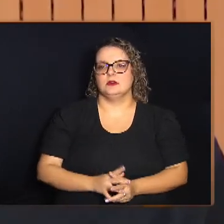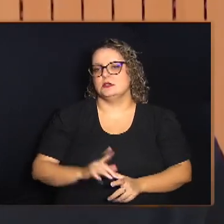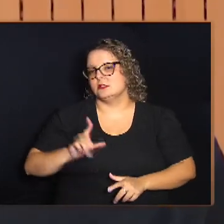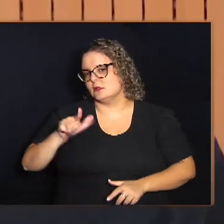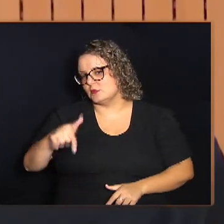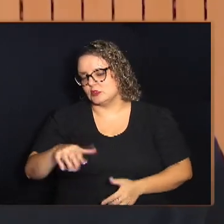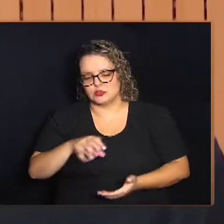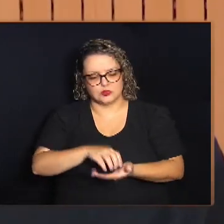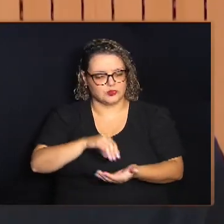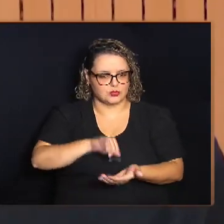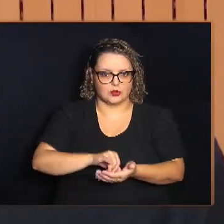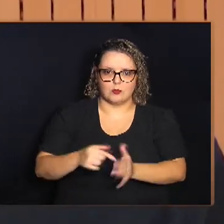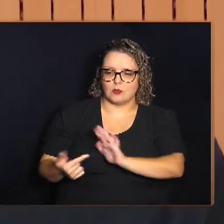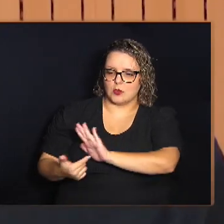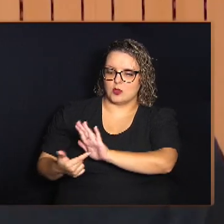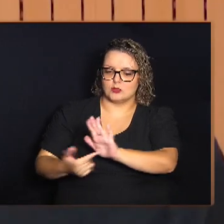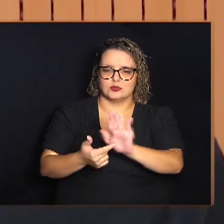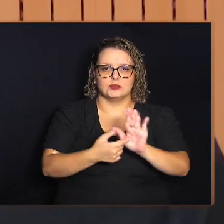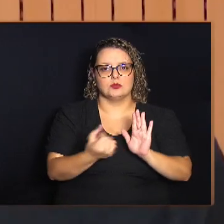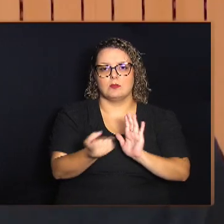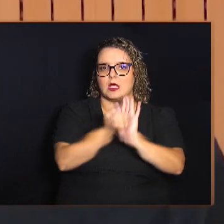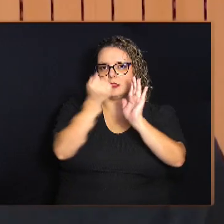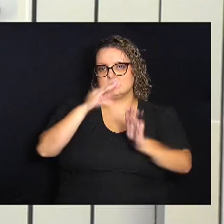centro, mostrando os marcos da cidade.